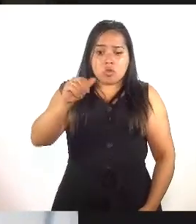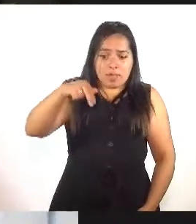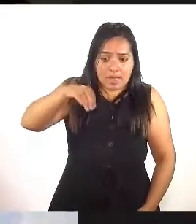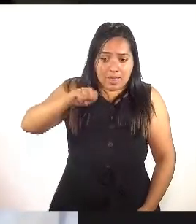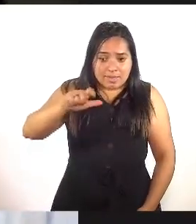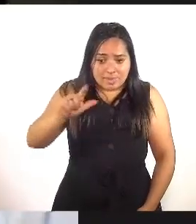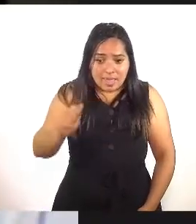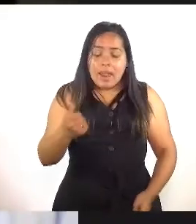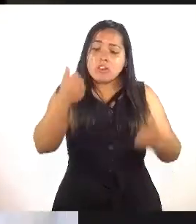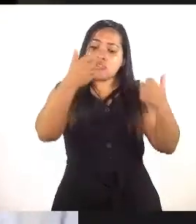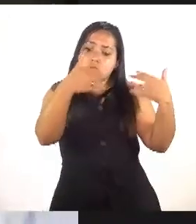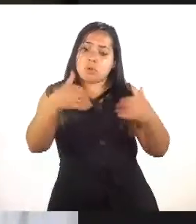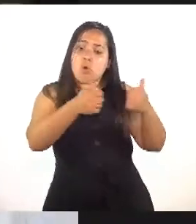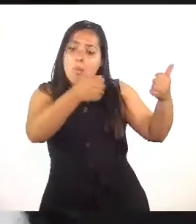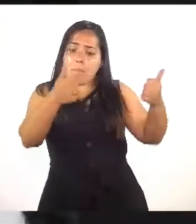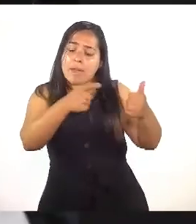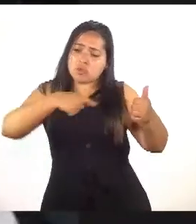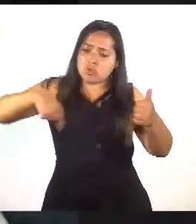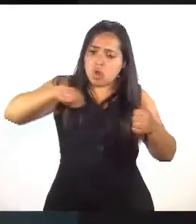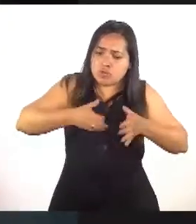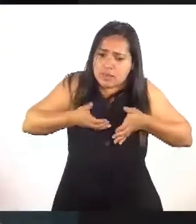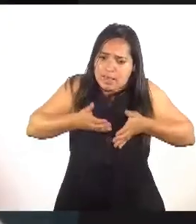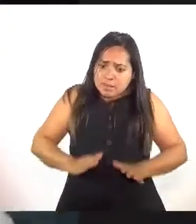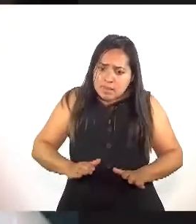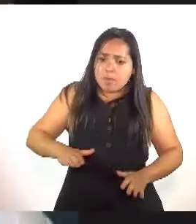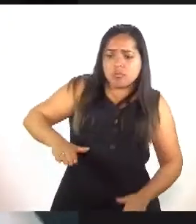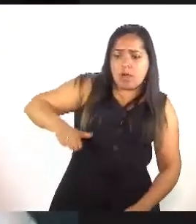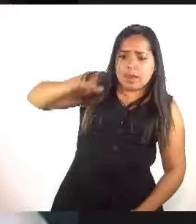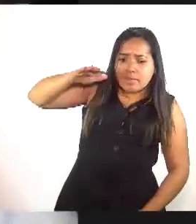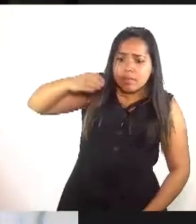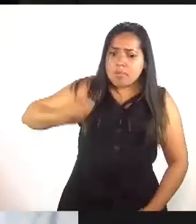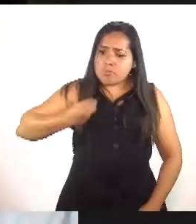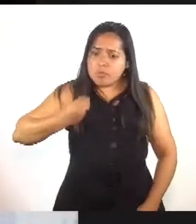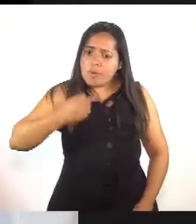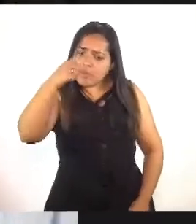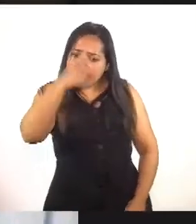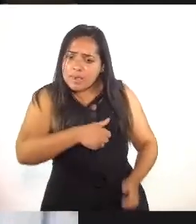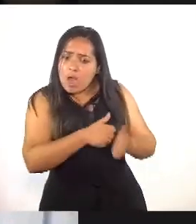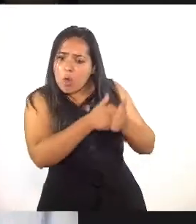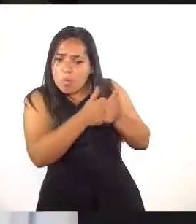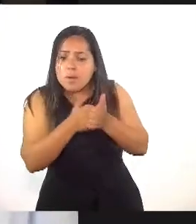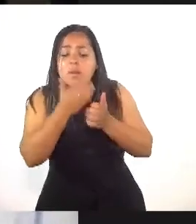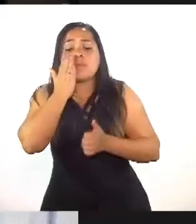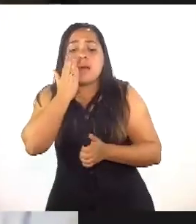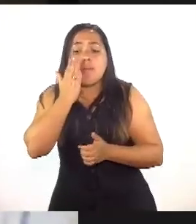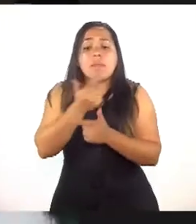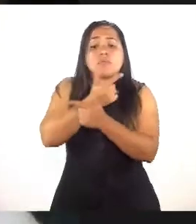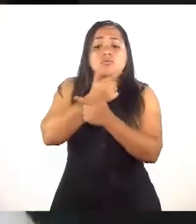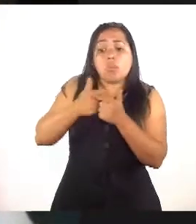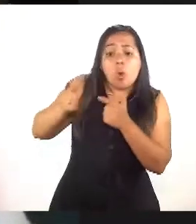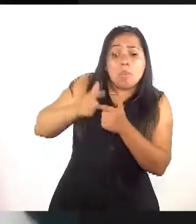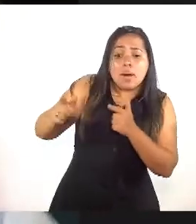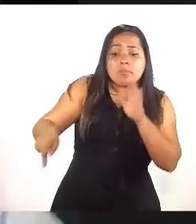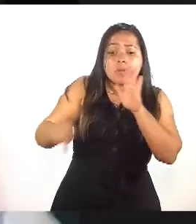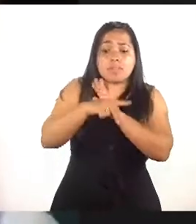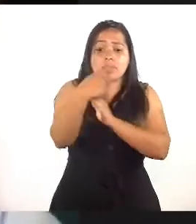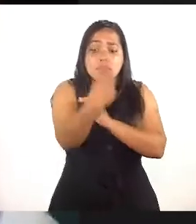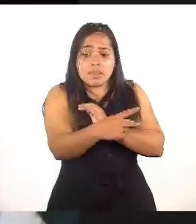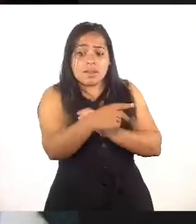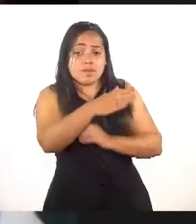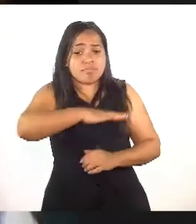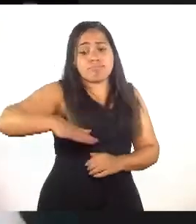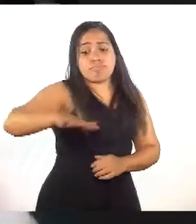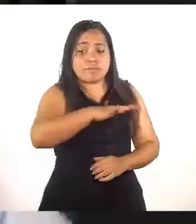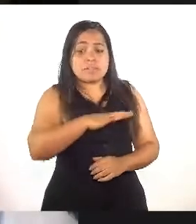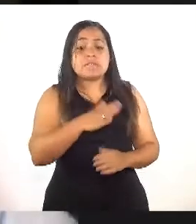aqui e sabemos dos problemas e a necessidade, principalmente no saneamento básico.